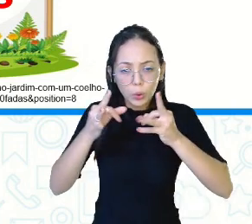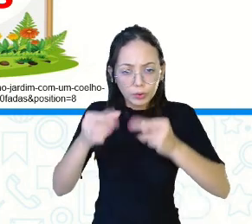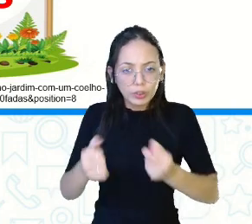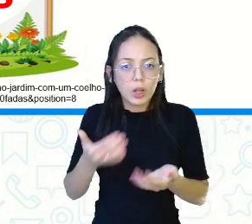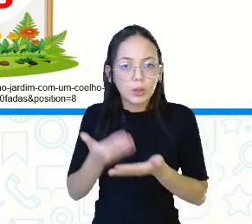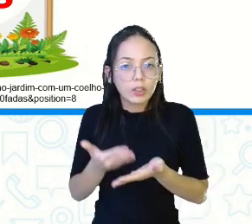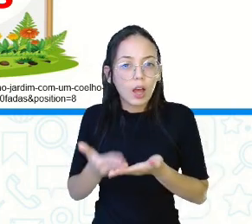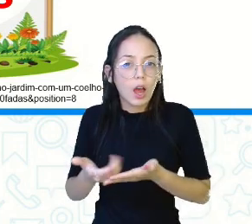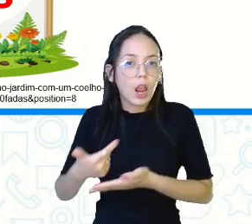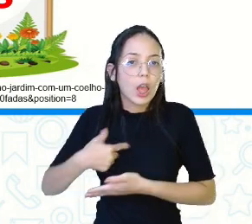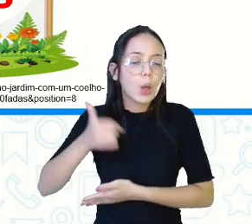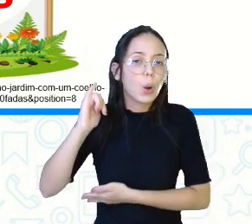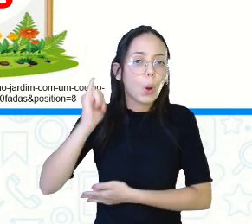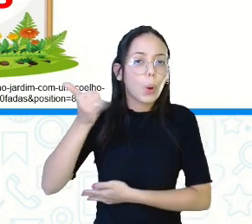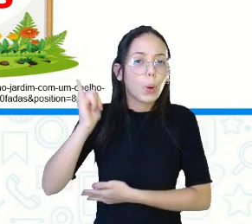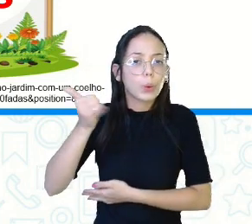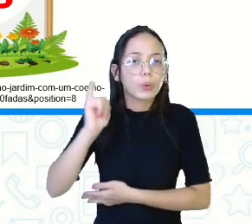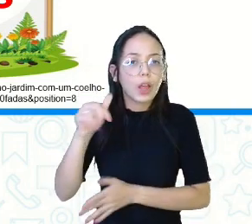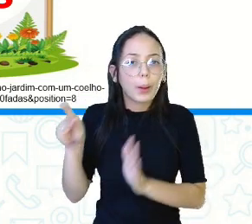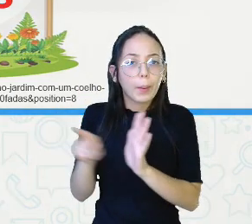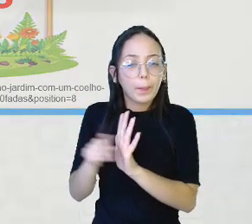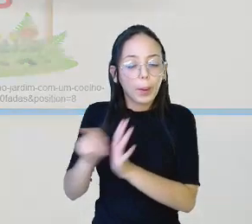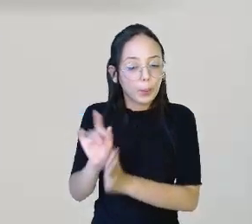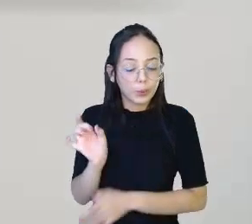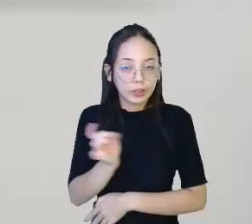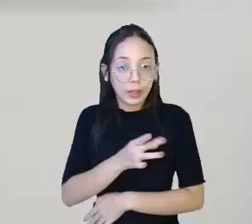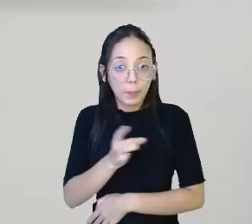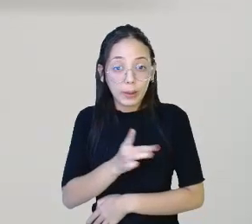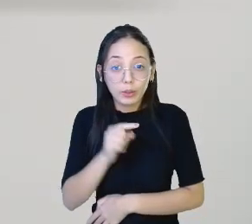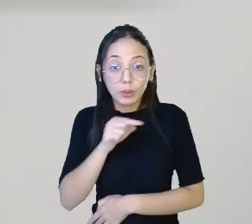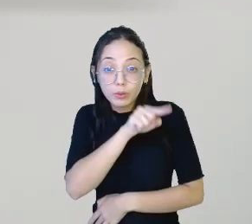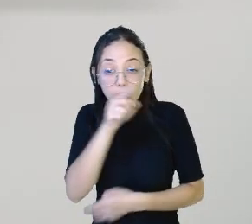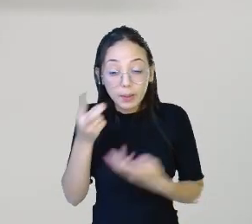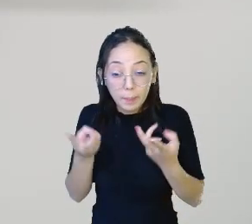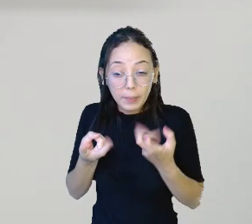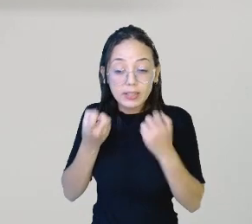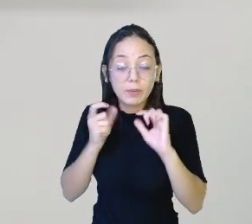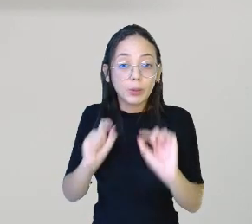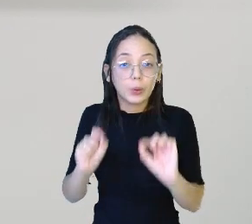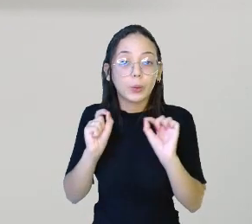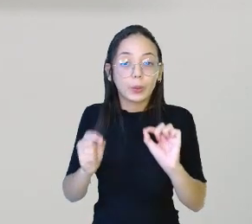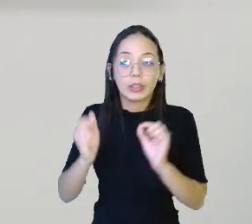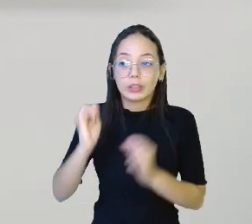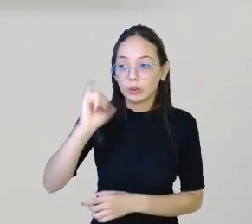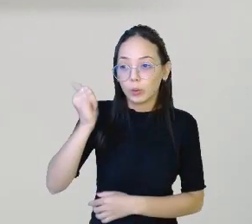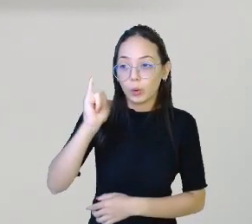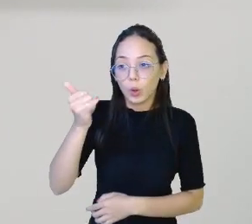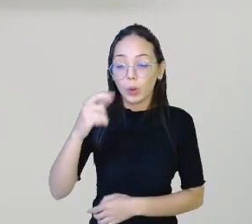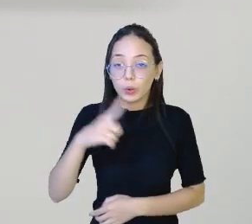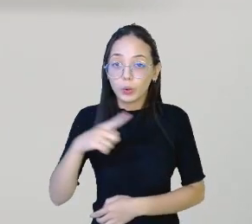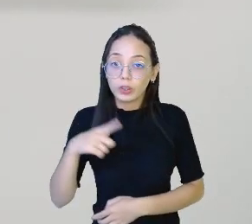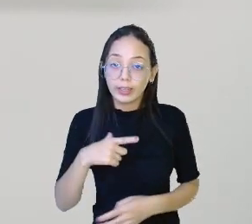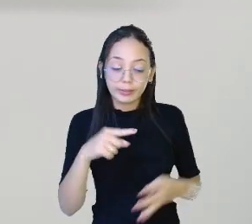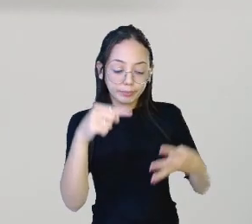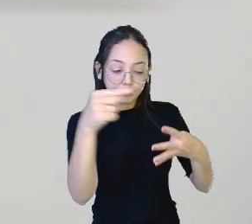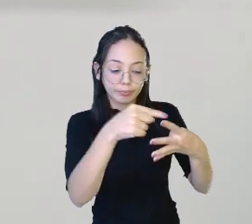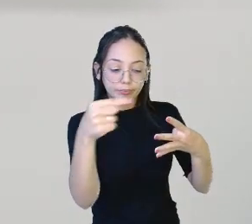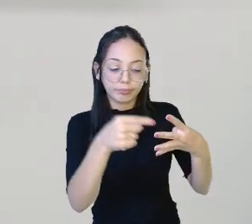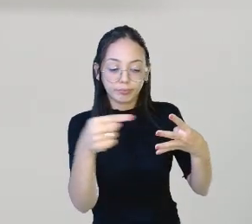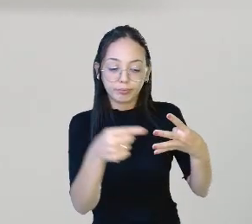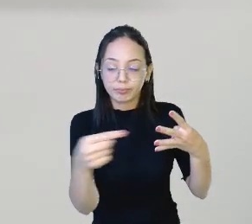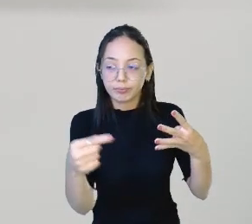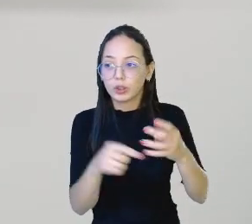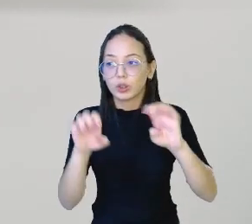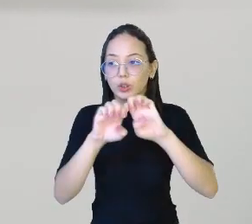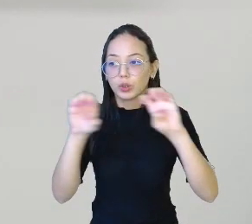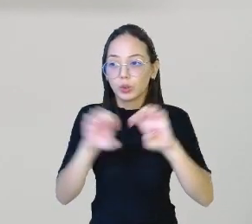fim, eu vou te contar um conto de assombração e você vai perceber que esse conto terá essa estrutura, tá